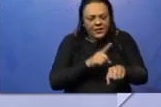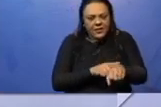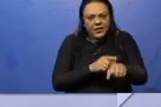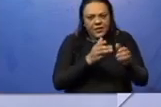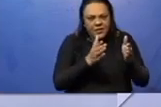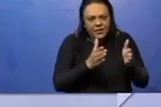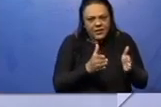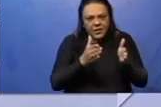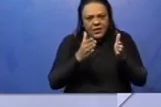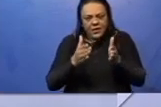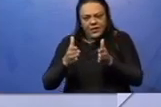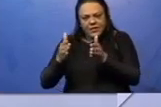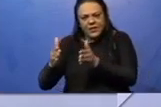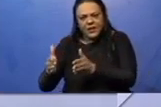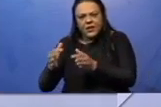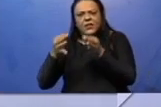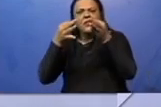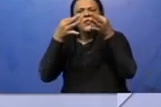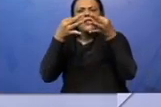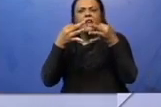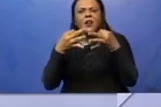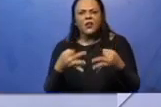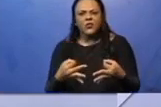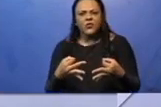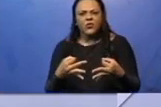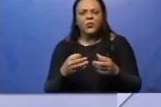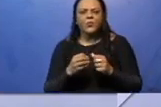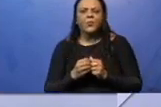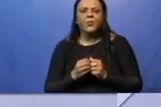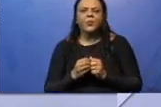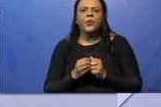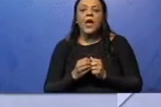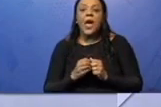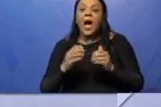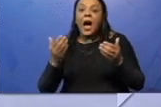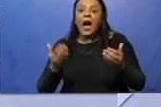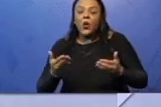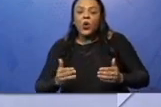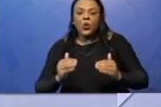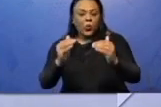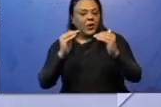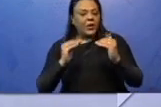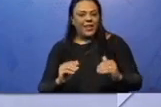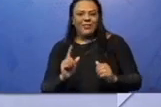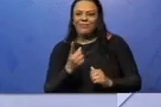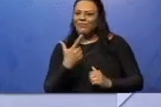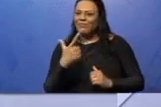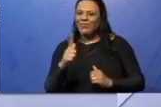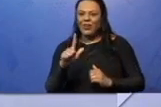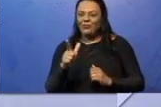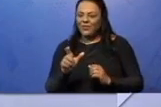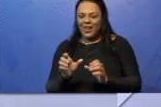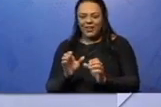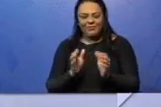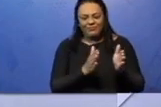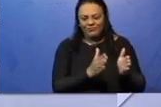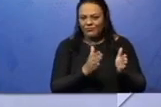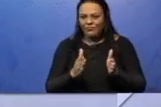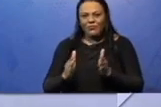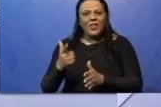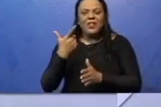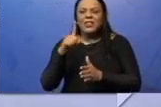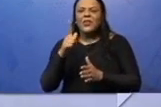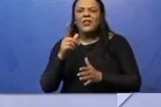ordem mesmo em que eles aconteceram. E o que seria, então, essa não linear? Tenho certeza que vocês já viram um filme assim que começa